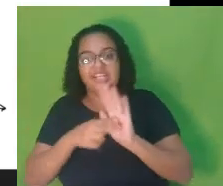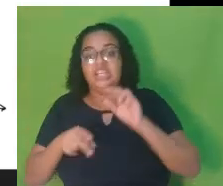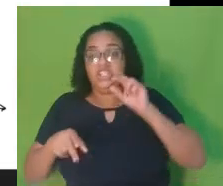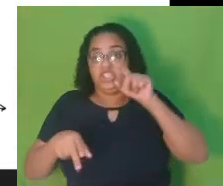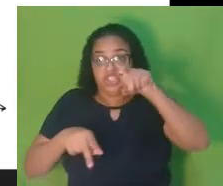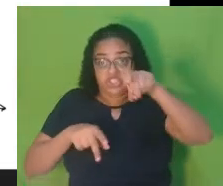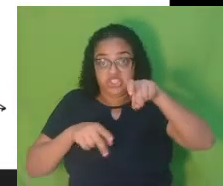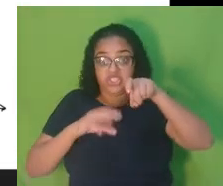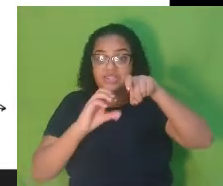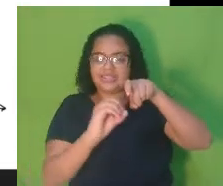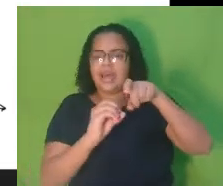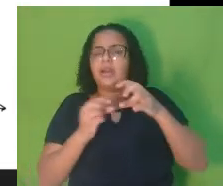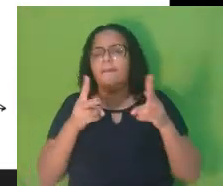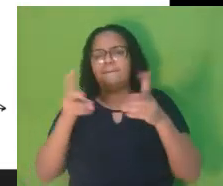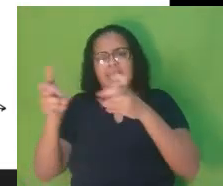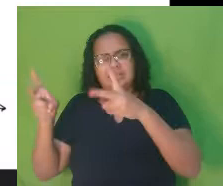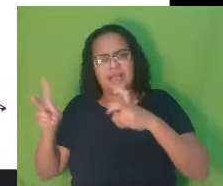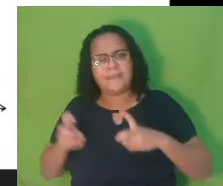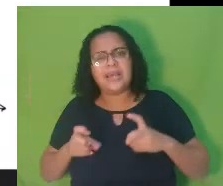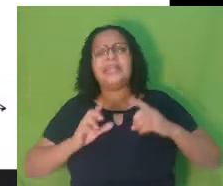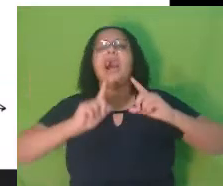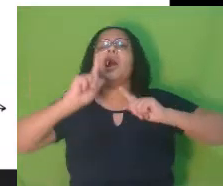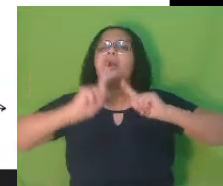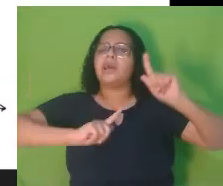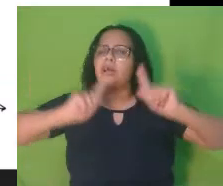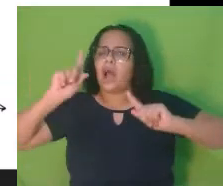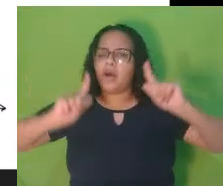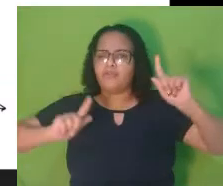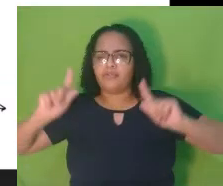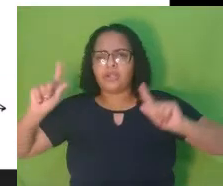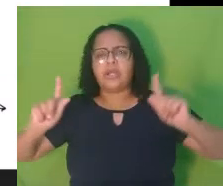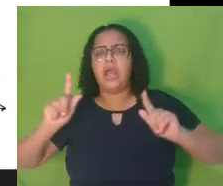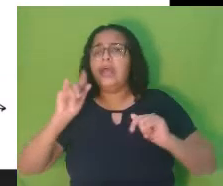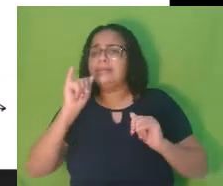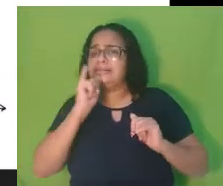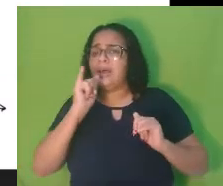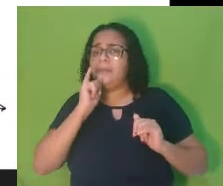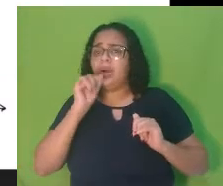Bem, repara que como o gráfico da função,